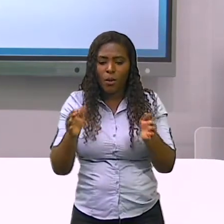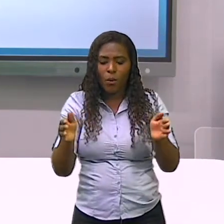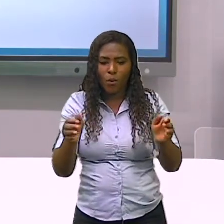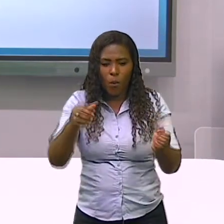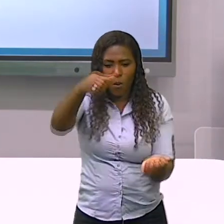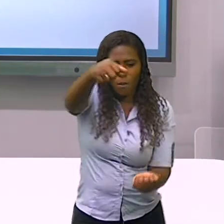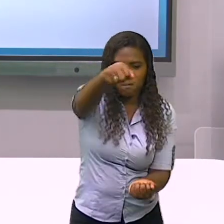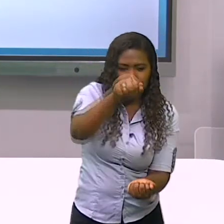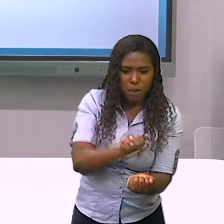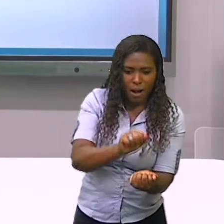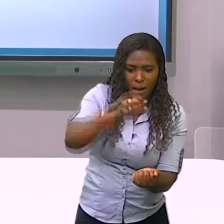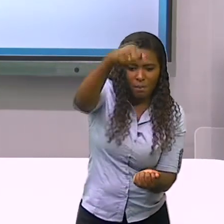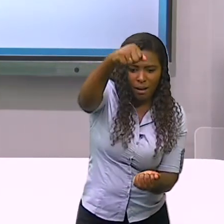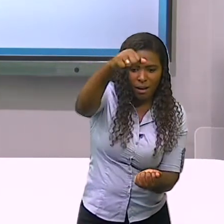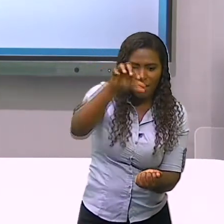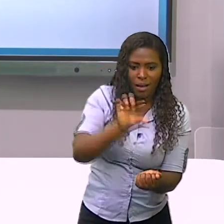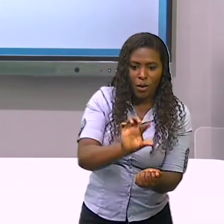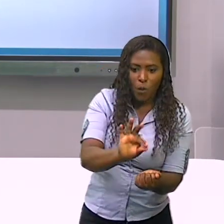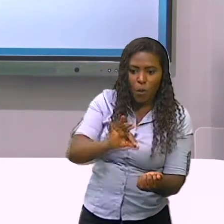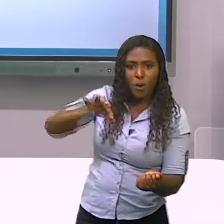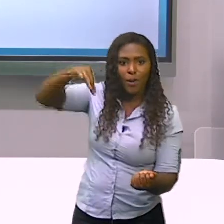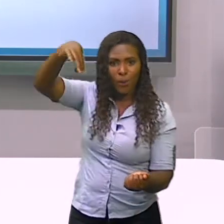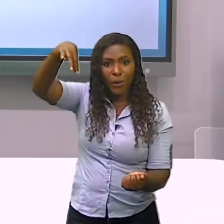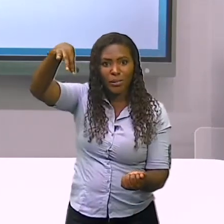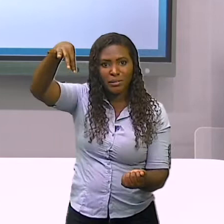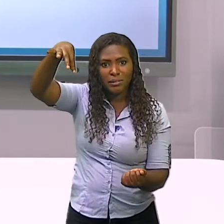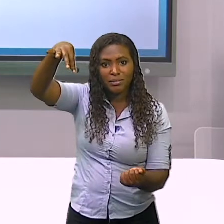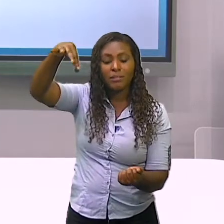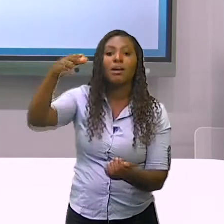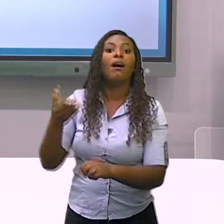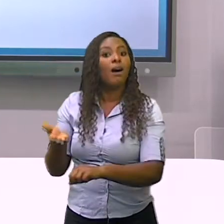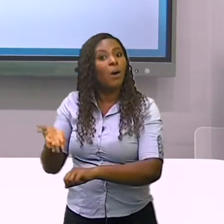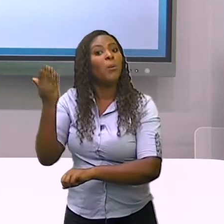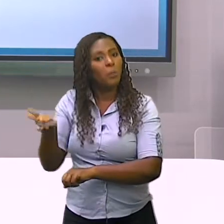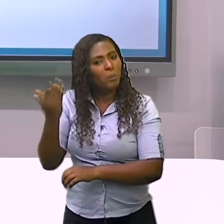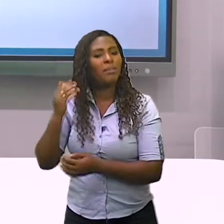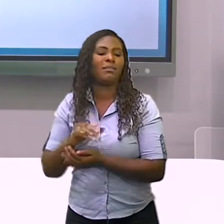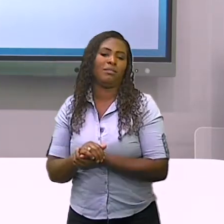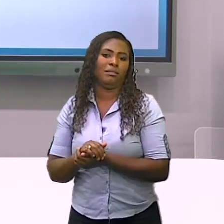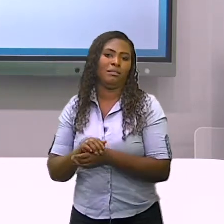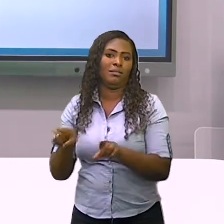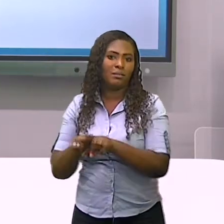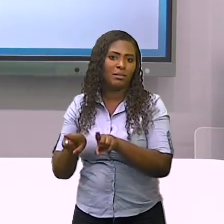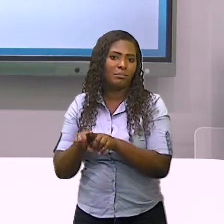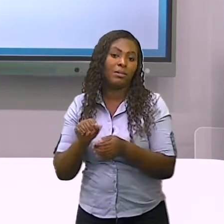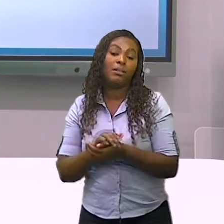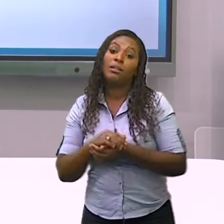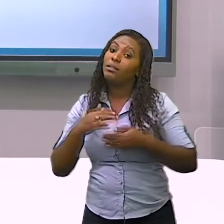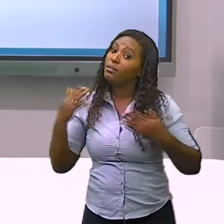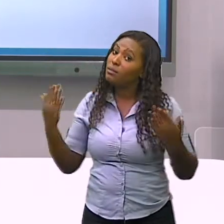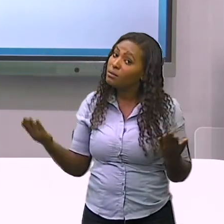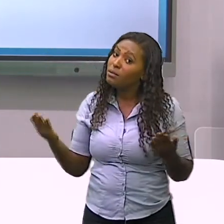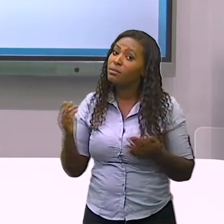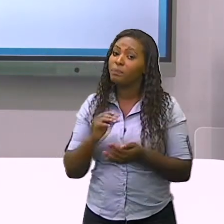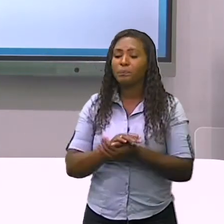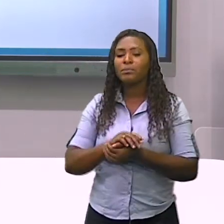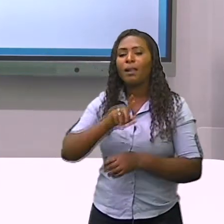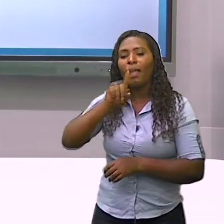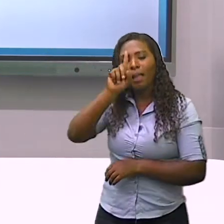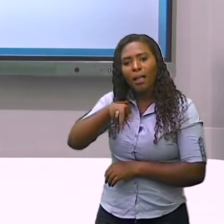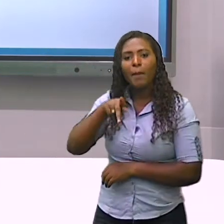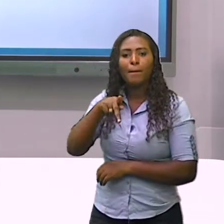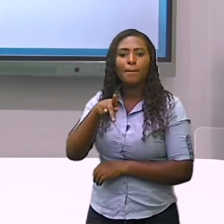essa grandeza é uma grandeza diretamente proporcional. Eu coloquei para vocês no início que a grandeza poderia